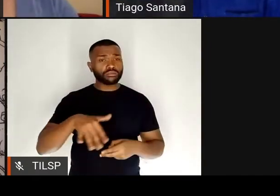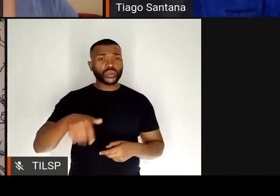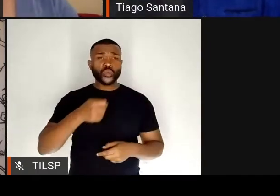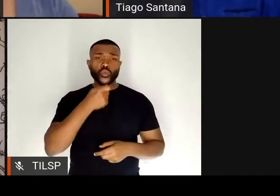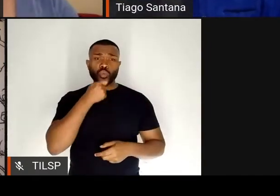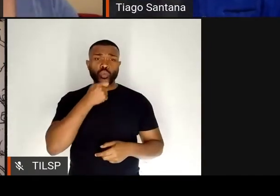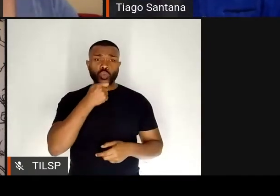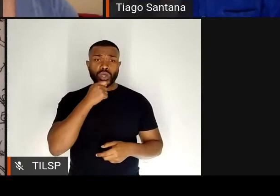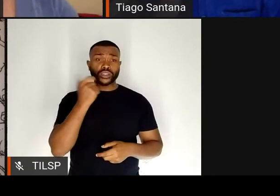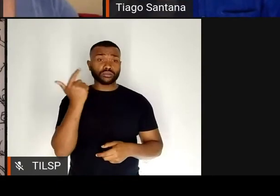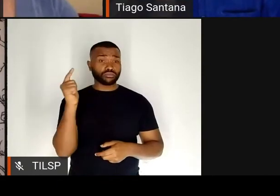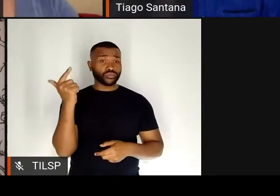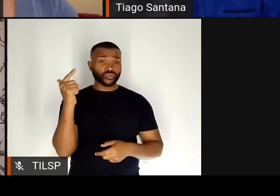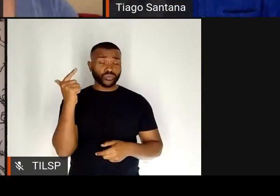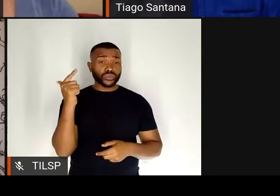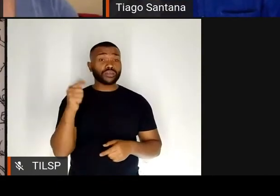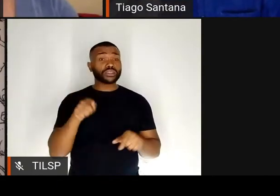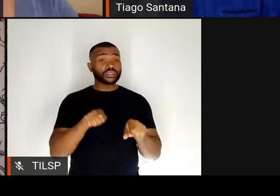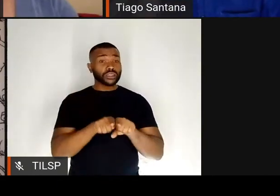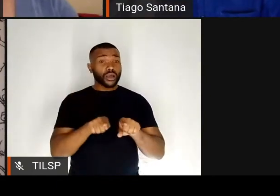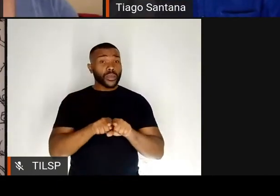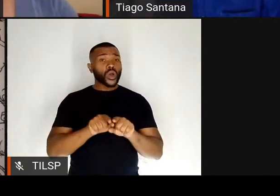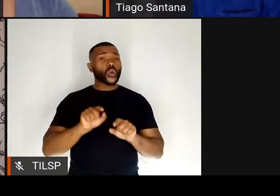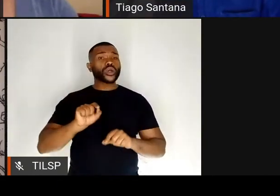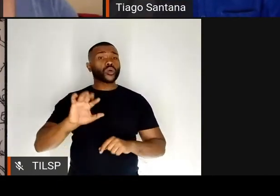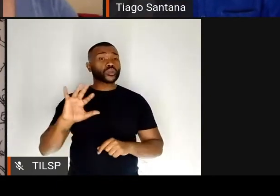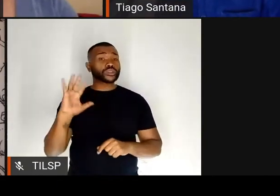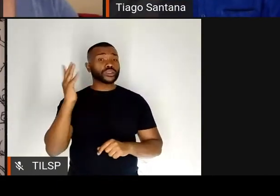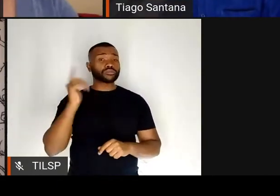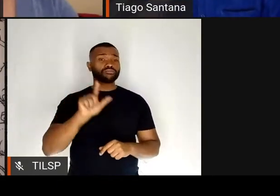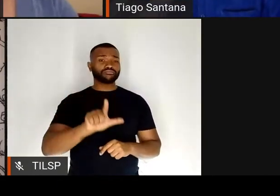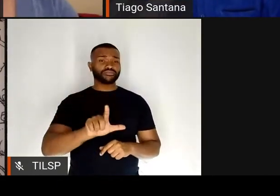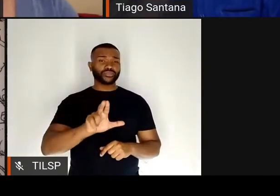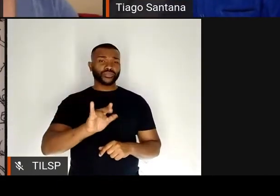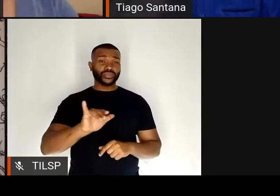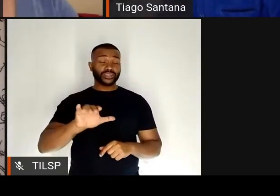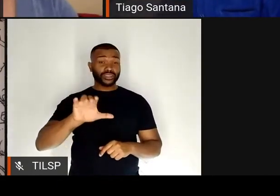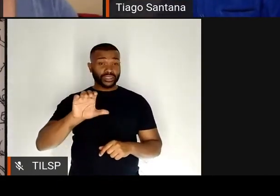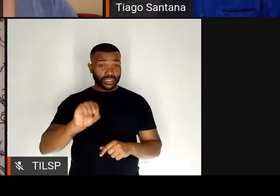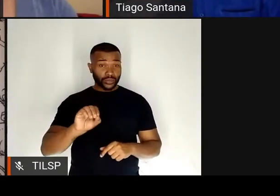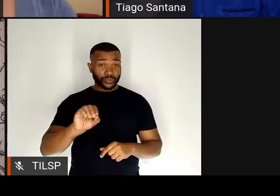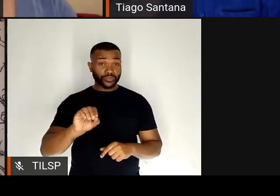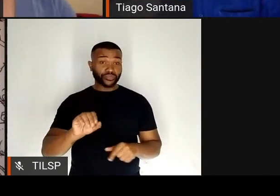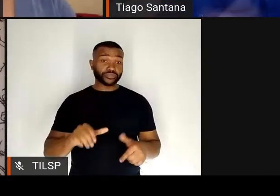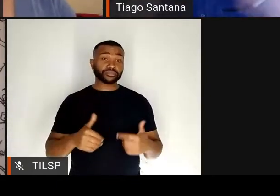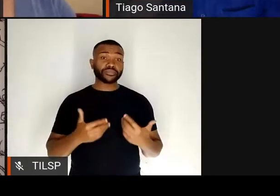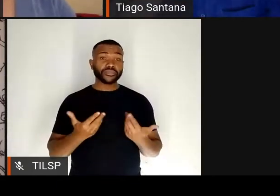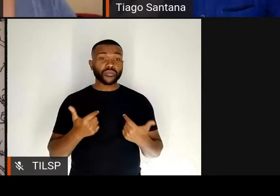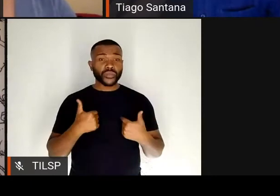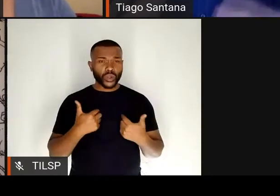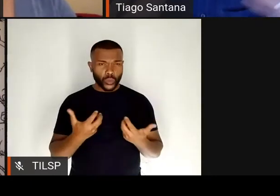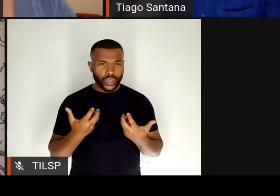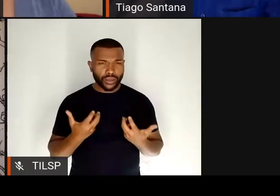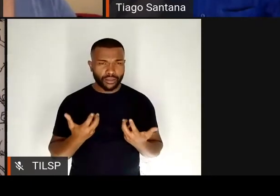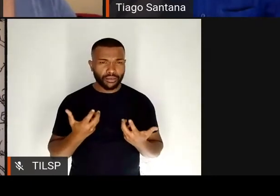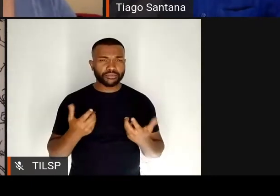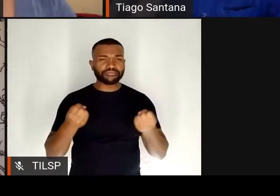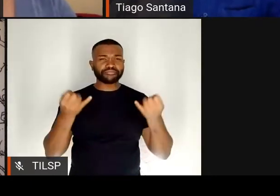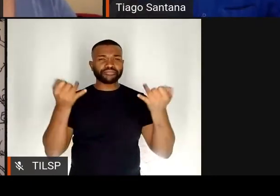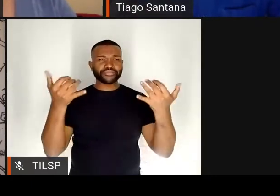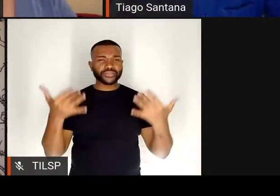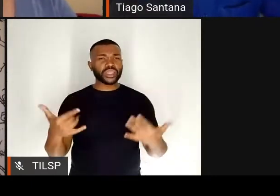a densidade e a importância da obra do Luciano Carneiro, né? E aí eu queria lembrar aqui, enfim, eu